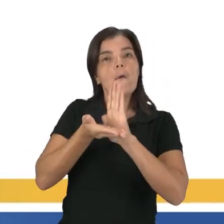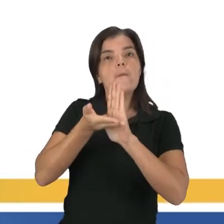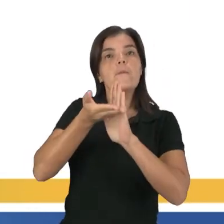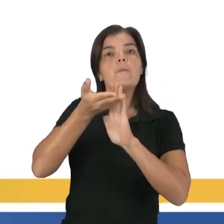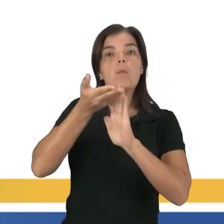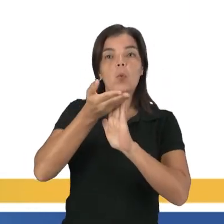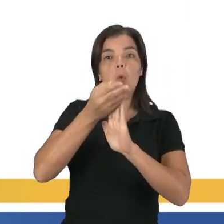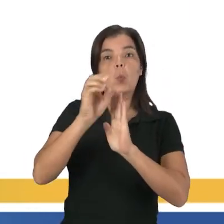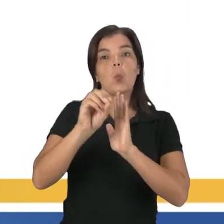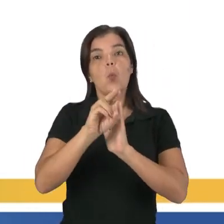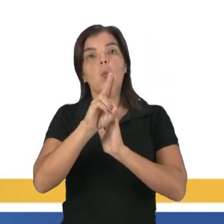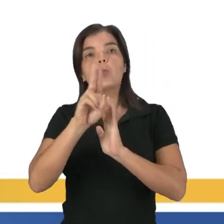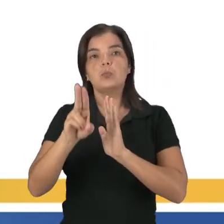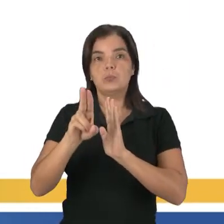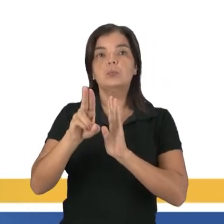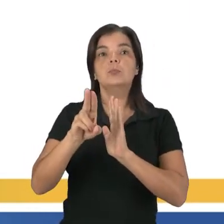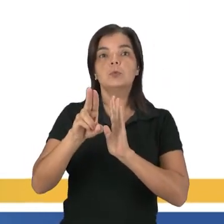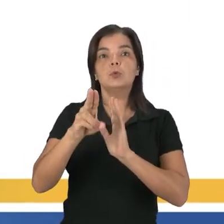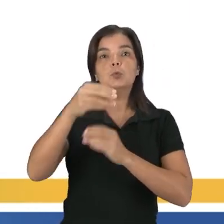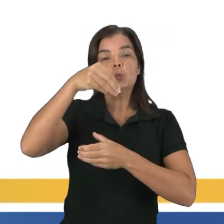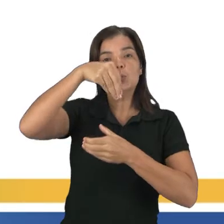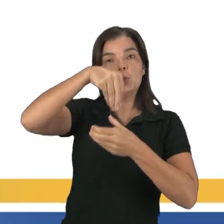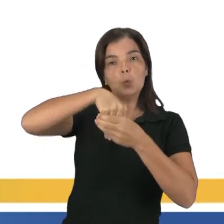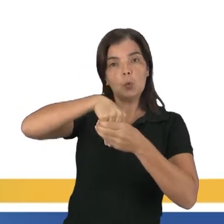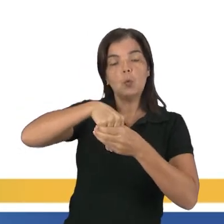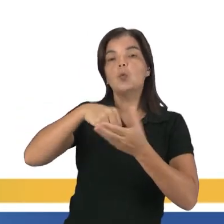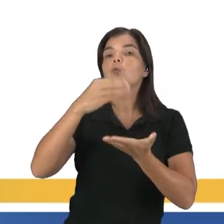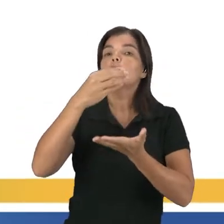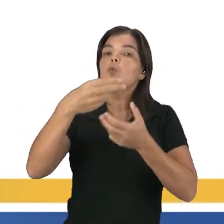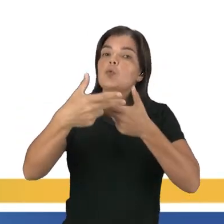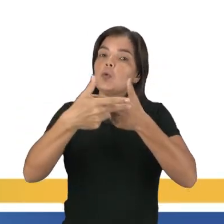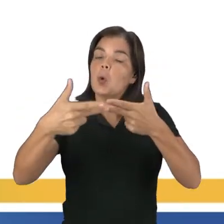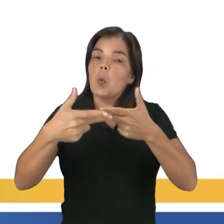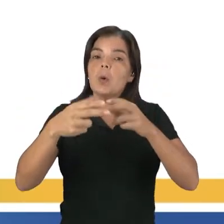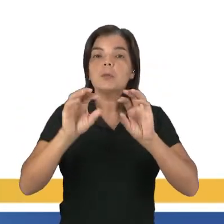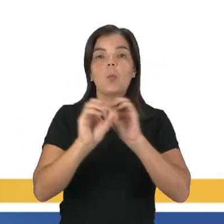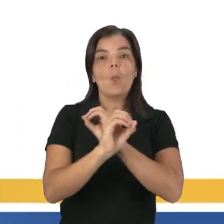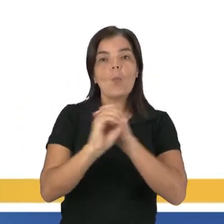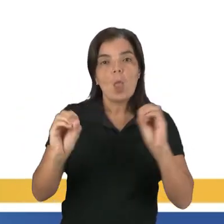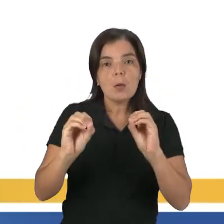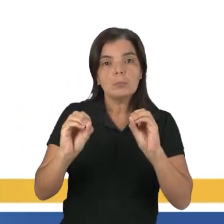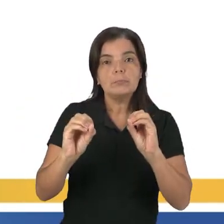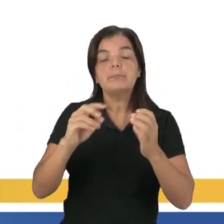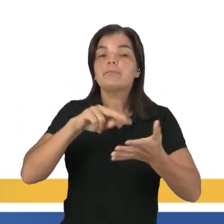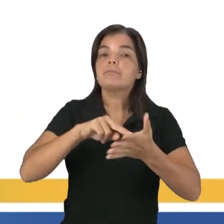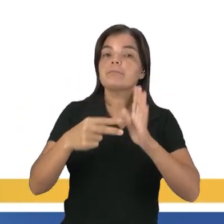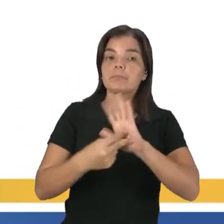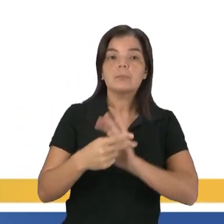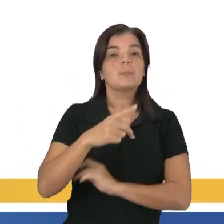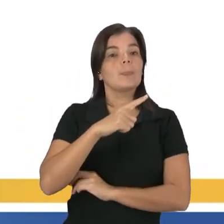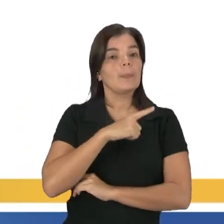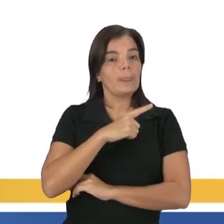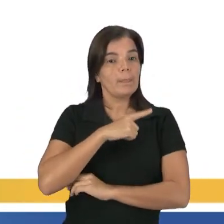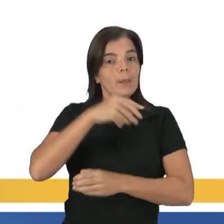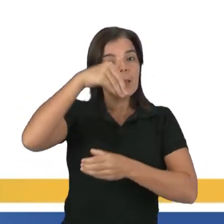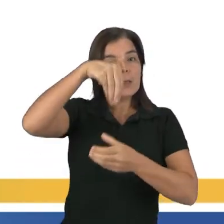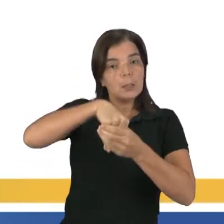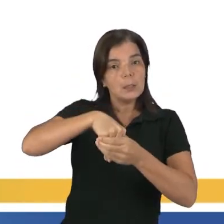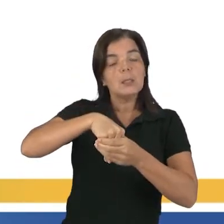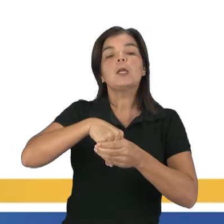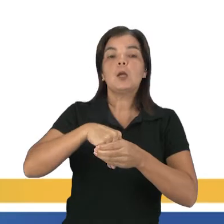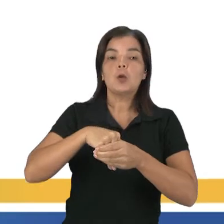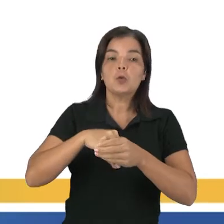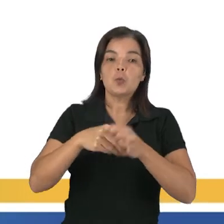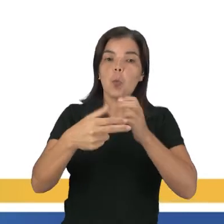capacidade é um volume ou um âmbito do interior de um corpo vazio. Ou seja, tem que estar dentro de um